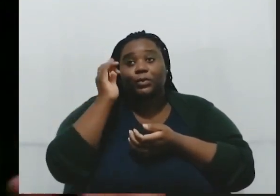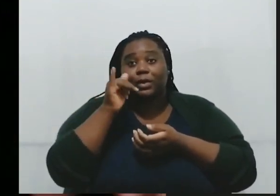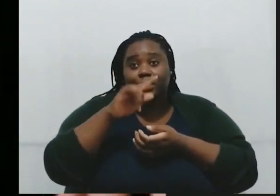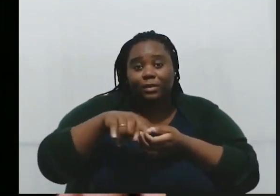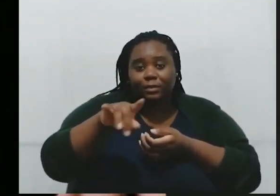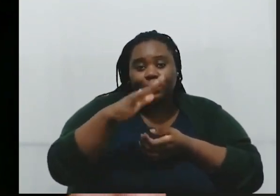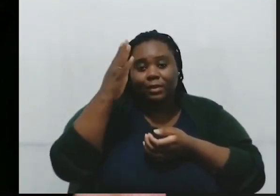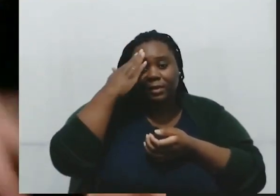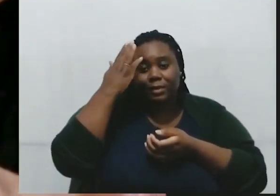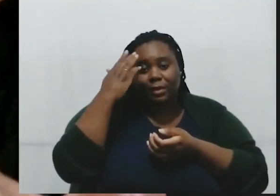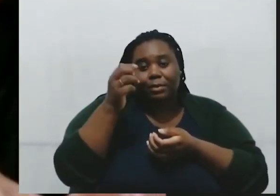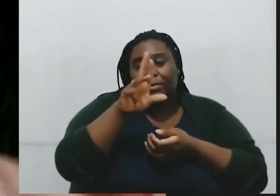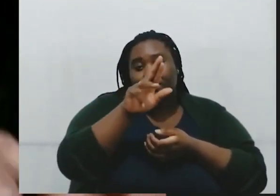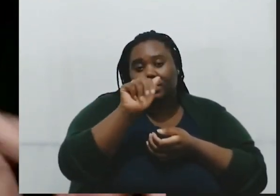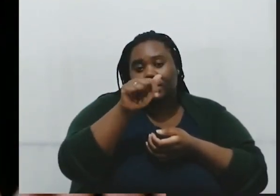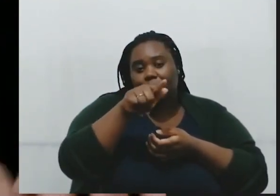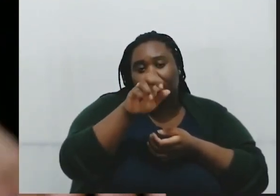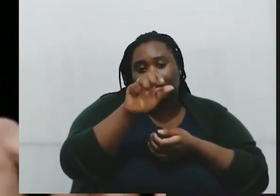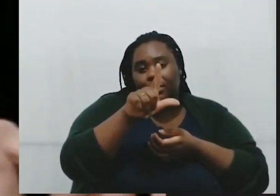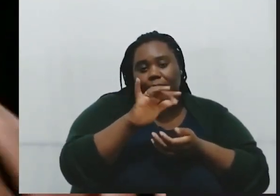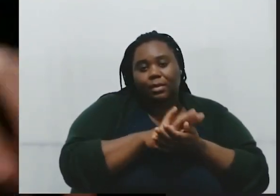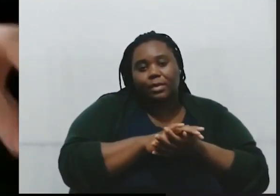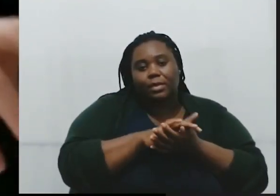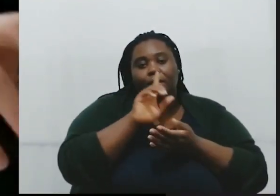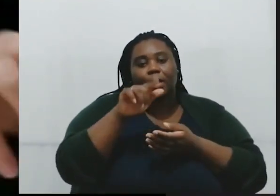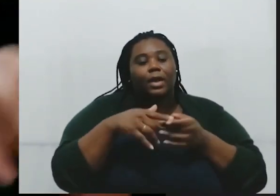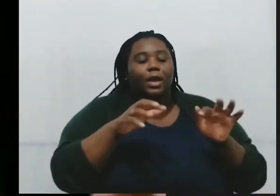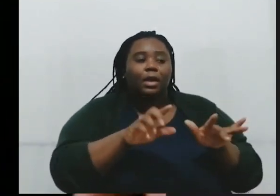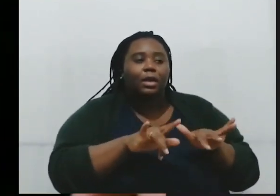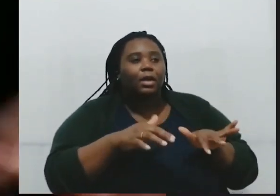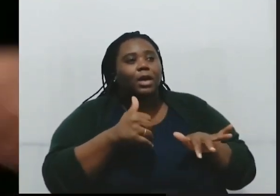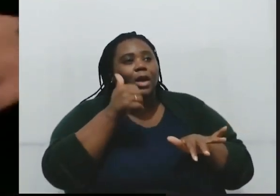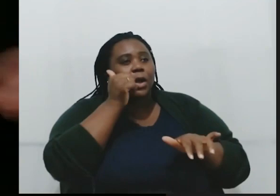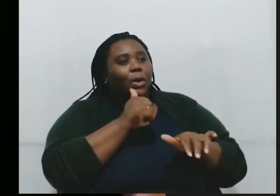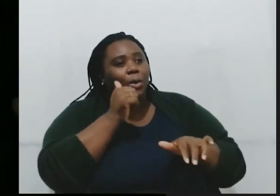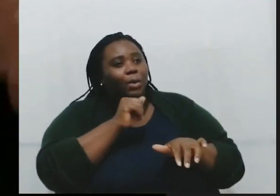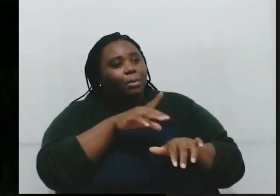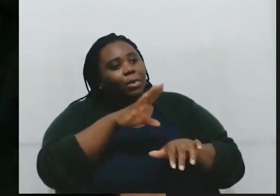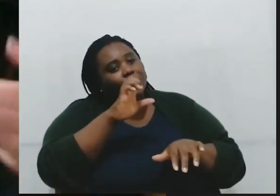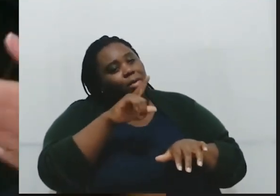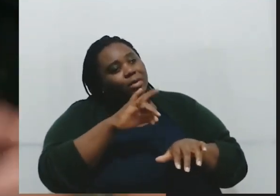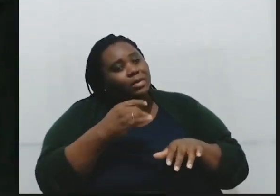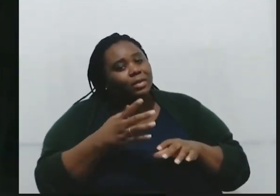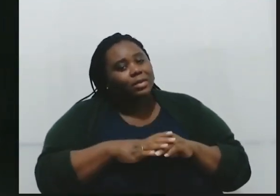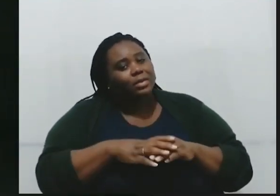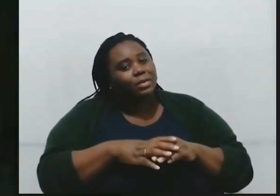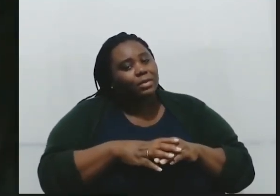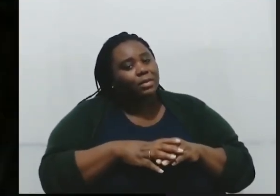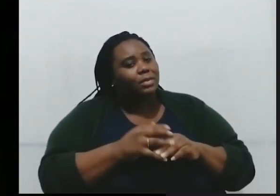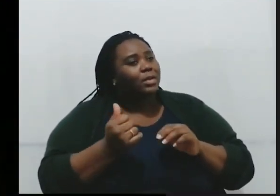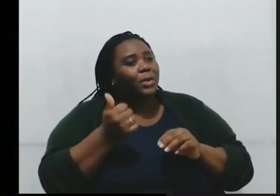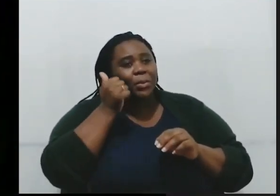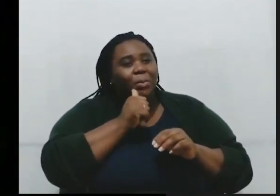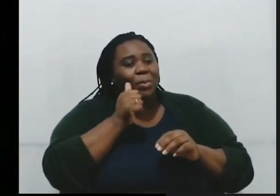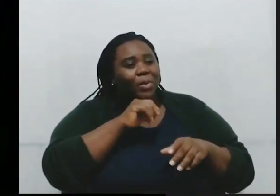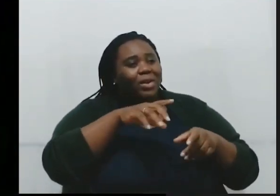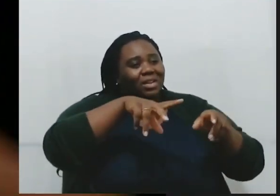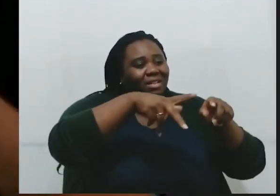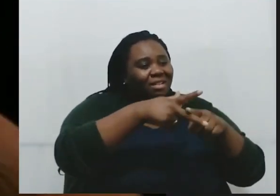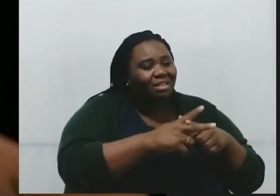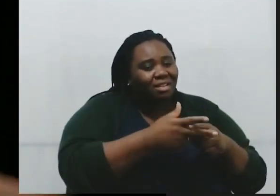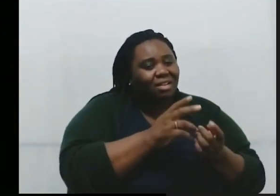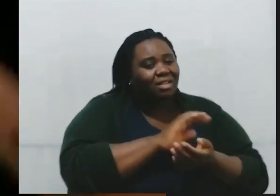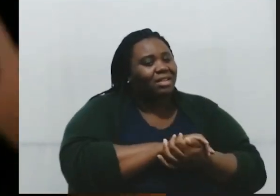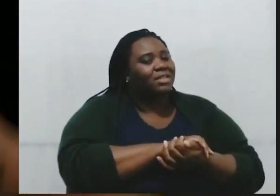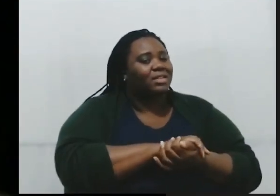mulheres encanadoras, mulheres encenadores, enfim, não reconhecia a palavra encenadoras. E aí